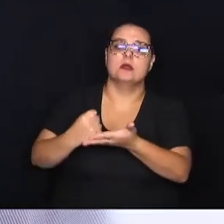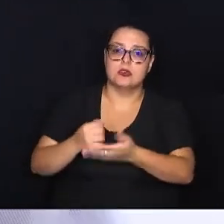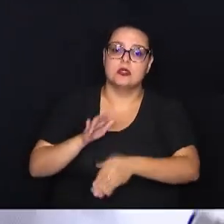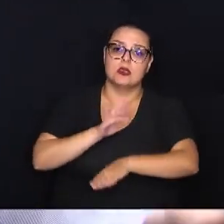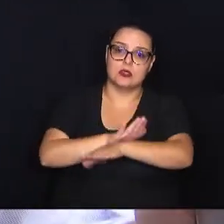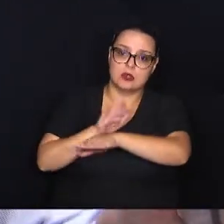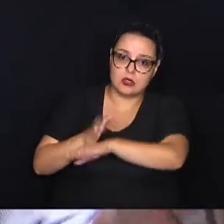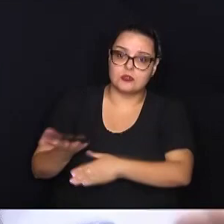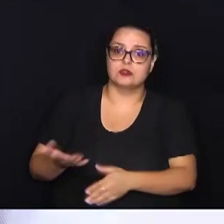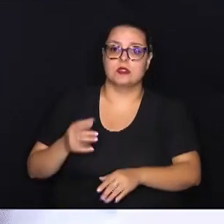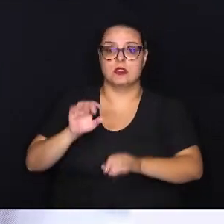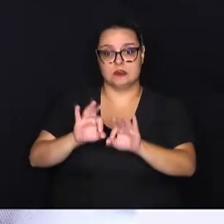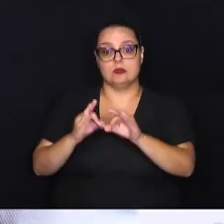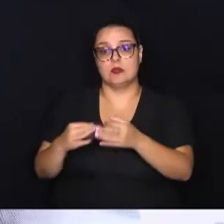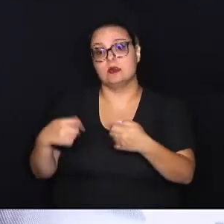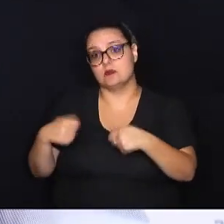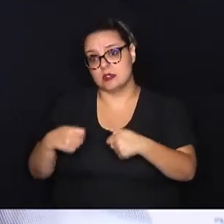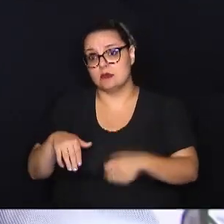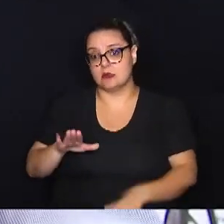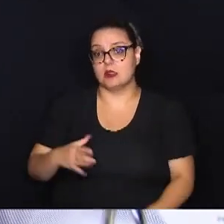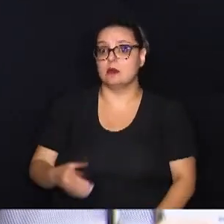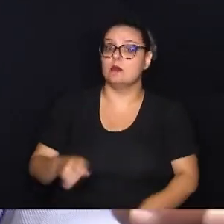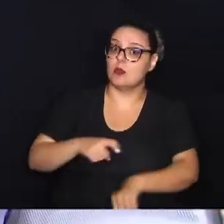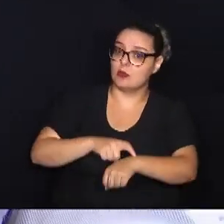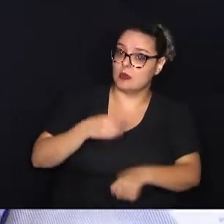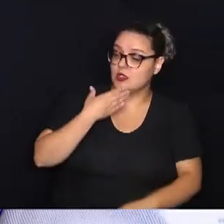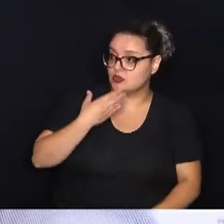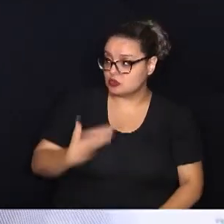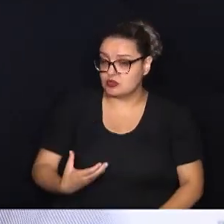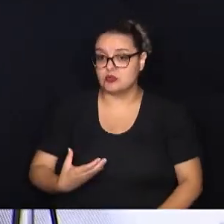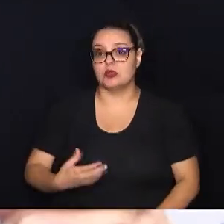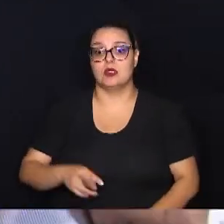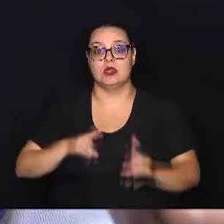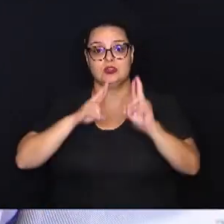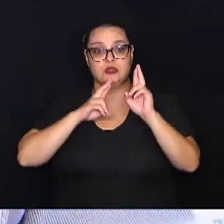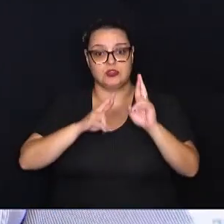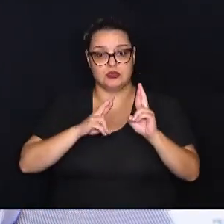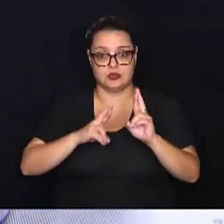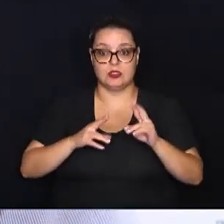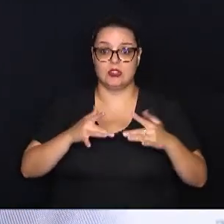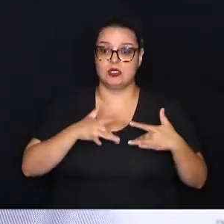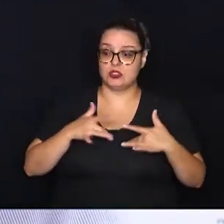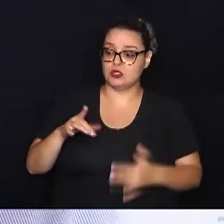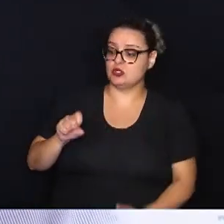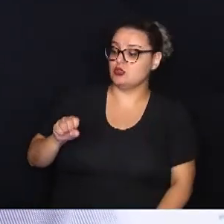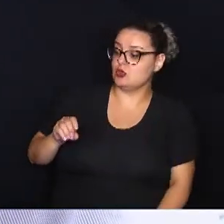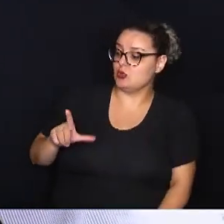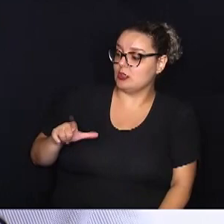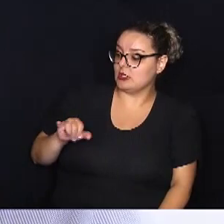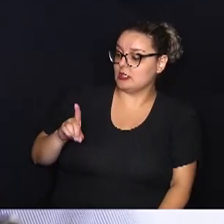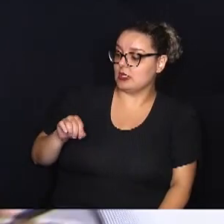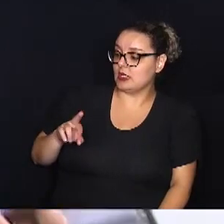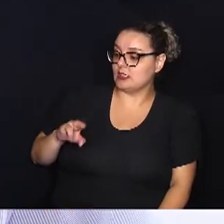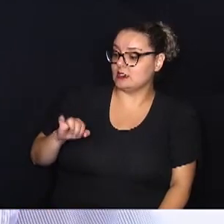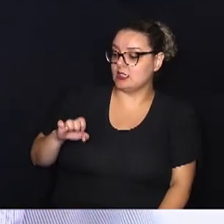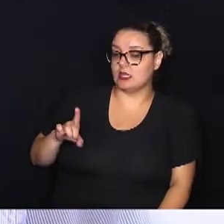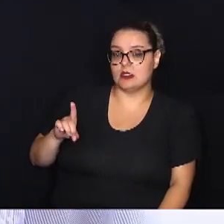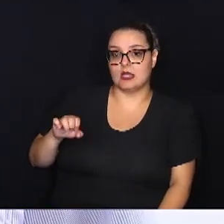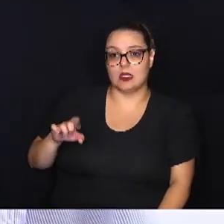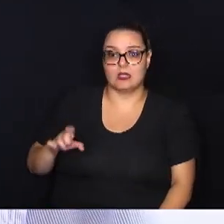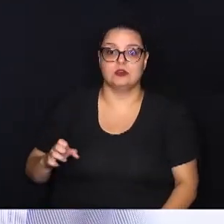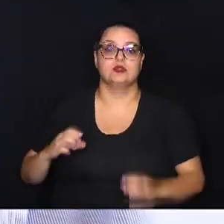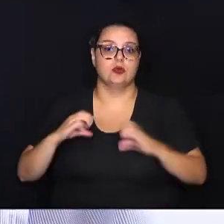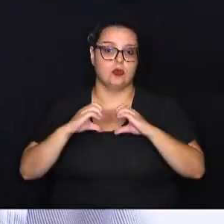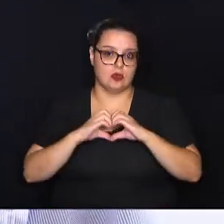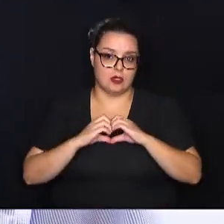mais precisam. Época de Natal, é época de esperança, é época de solidariedade, é época onde o amor